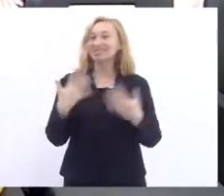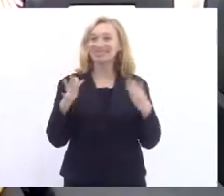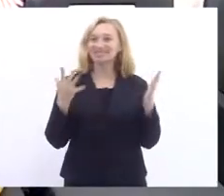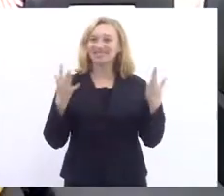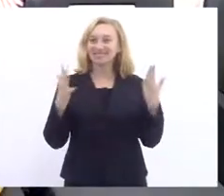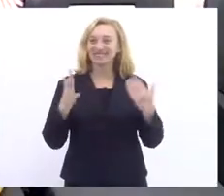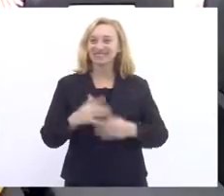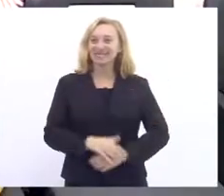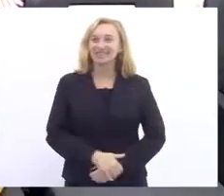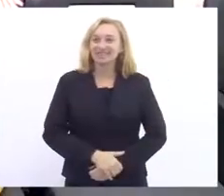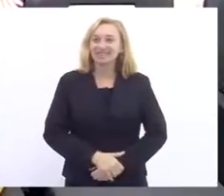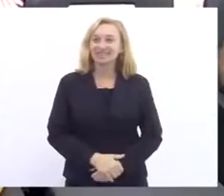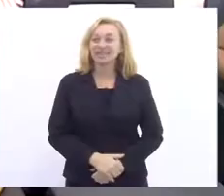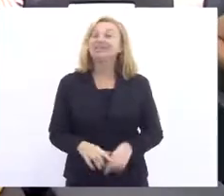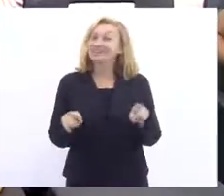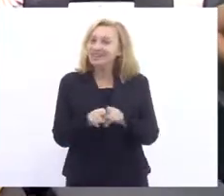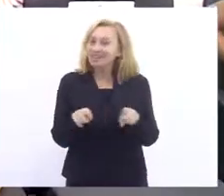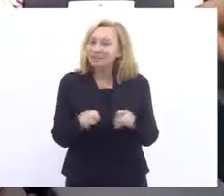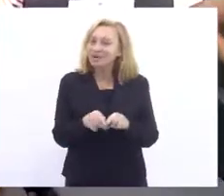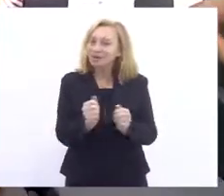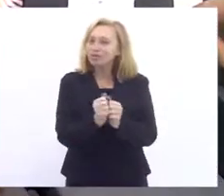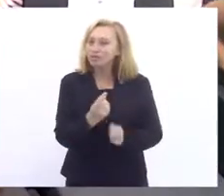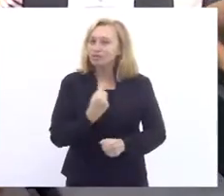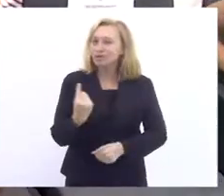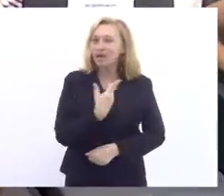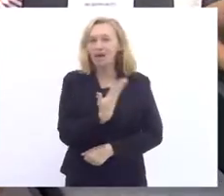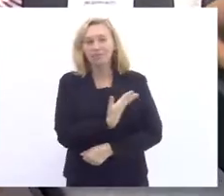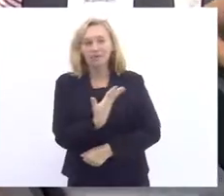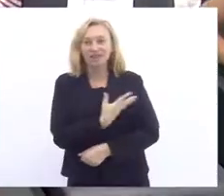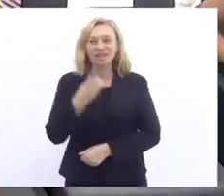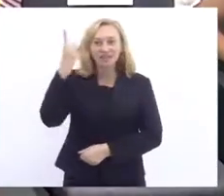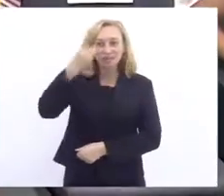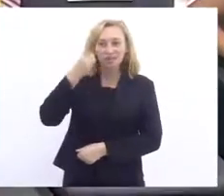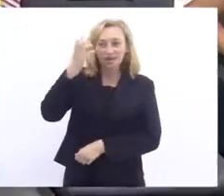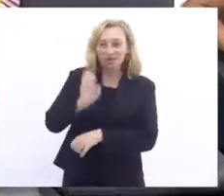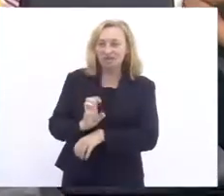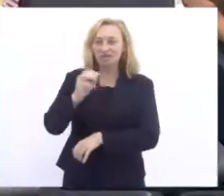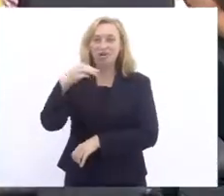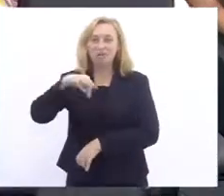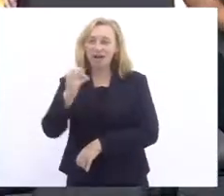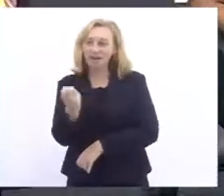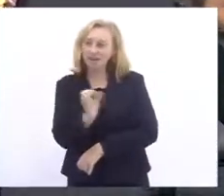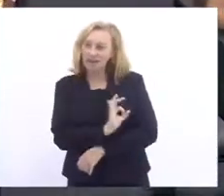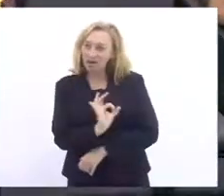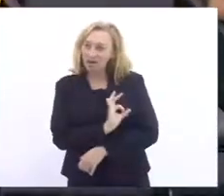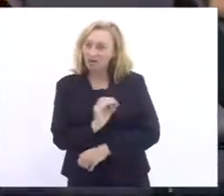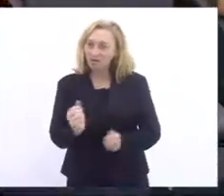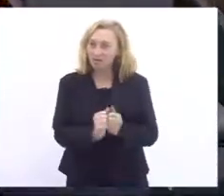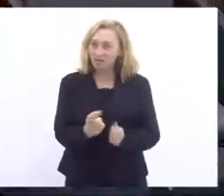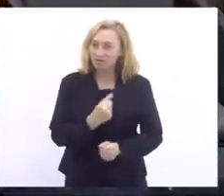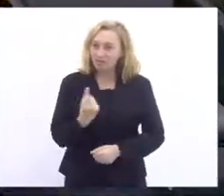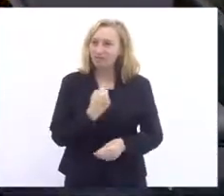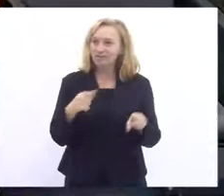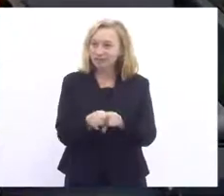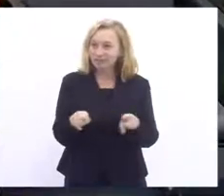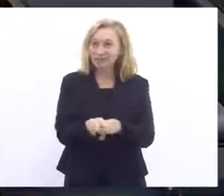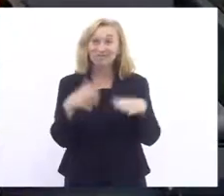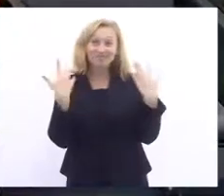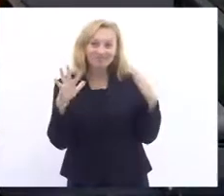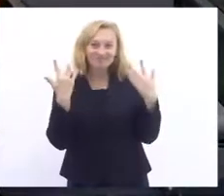ah e também está entre nós minha querida amiga deputado estadual Martha Rocha presente entre nós também